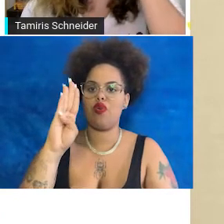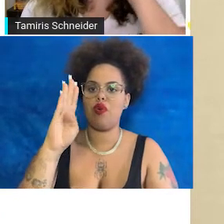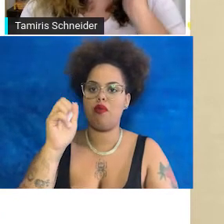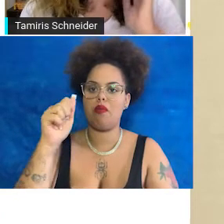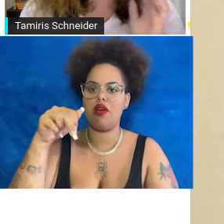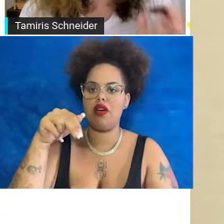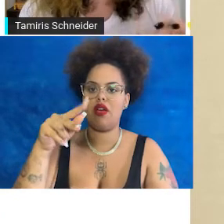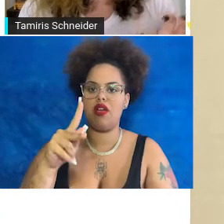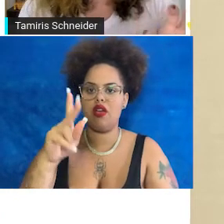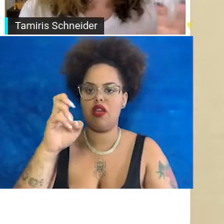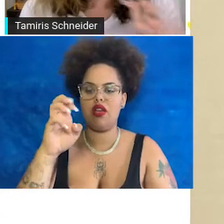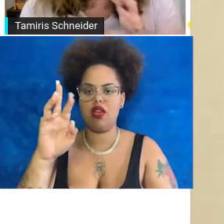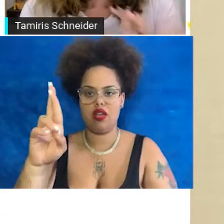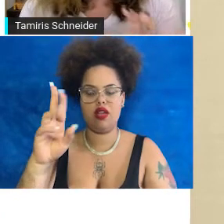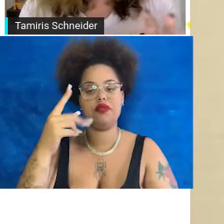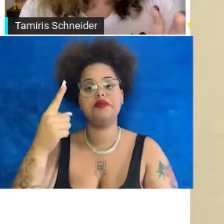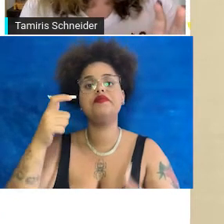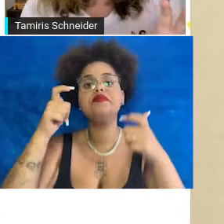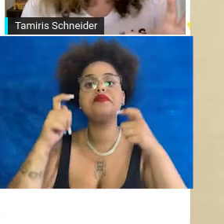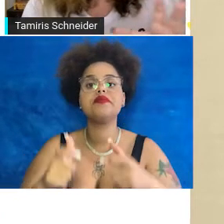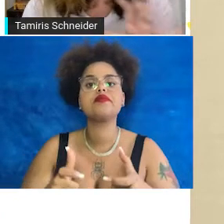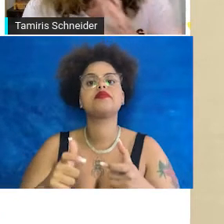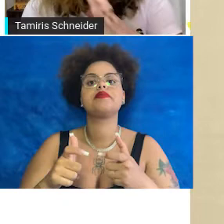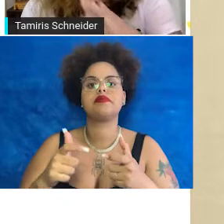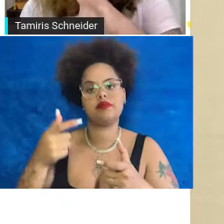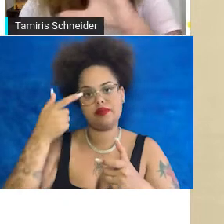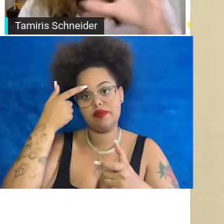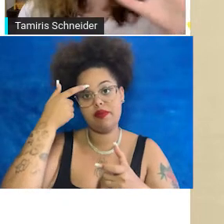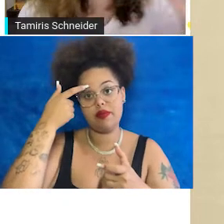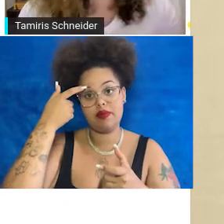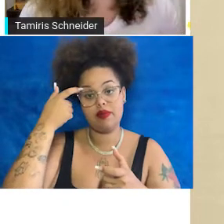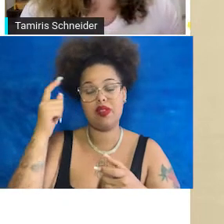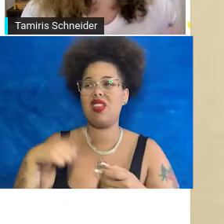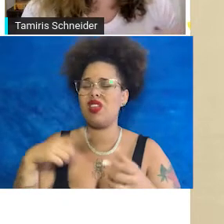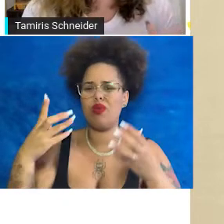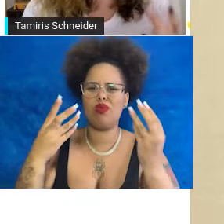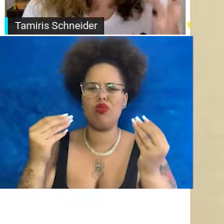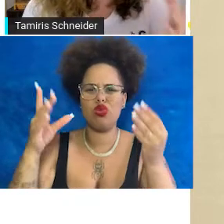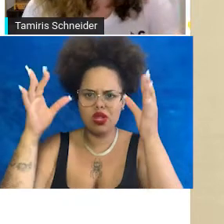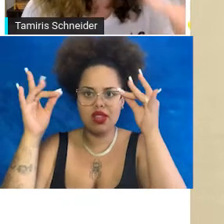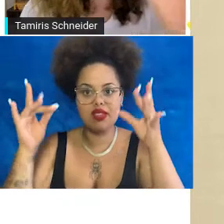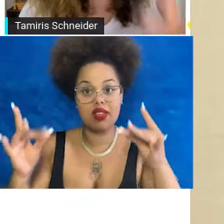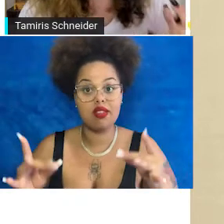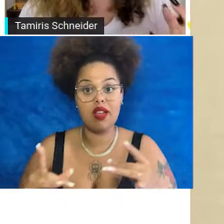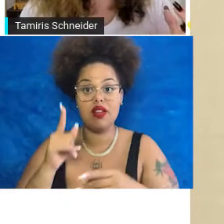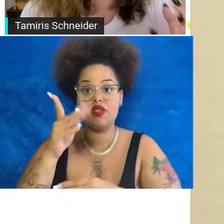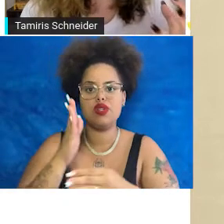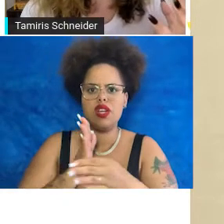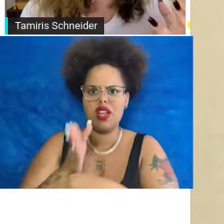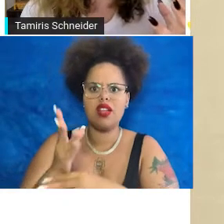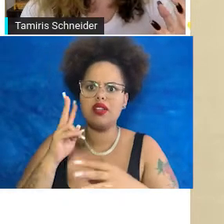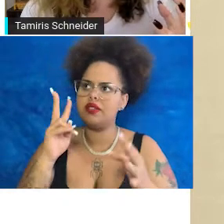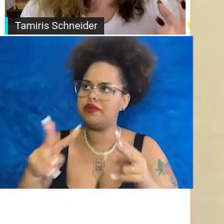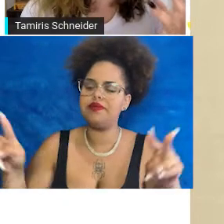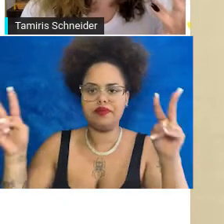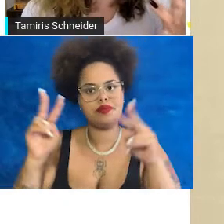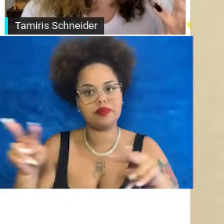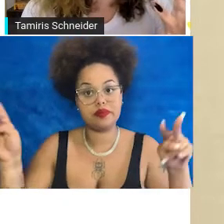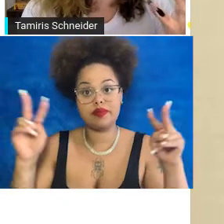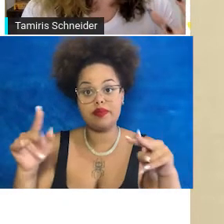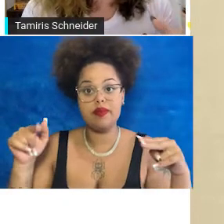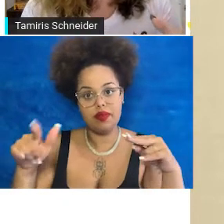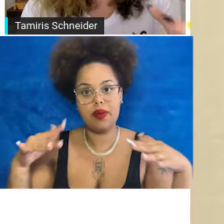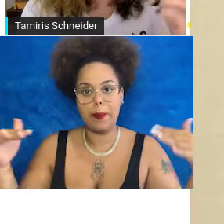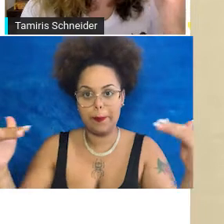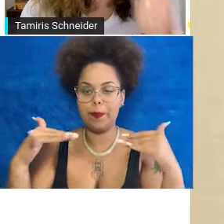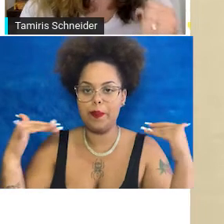então é um lugar que é rico de detalhes. Assim, você, quando entra na cena, esse